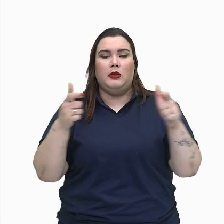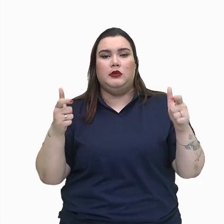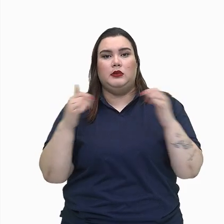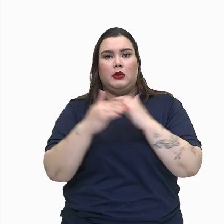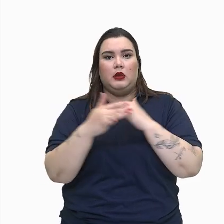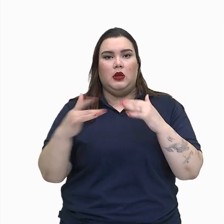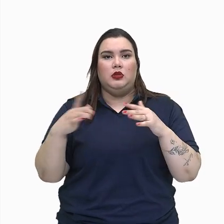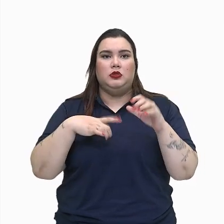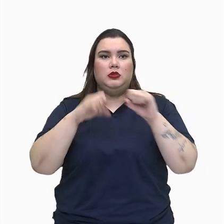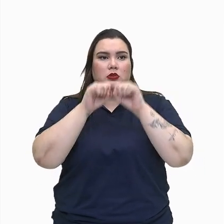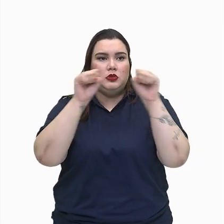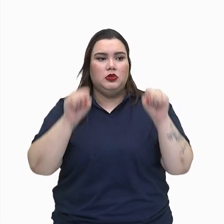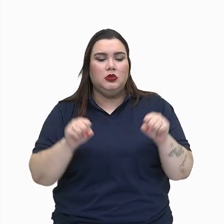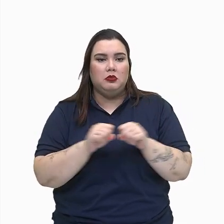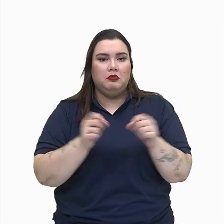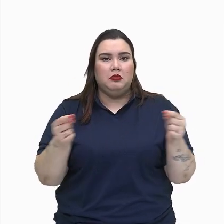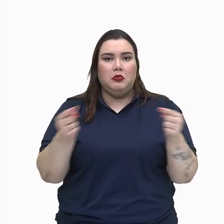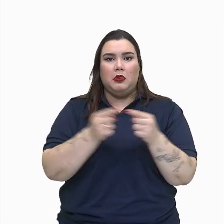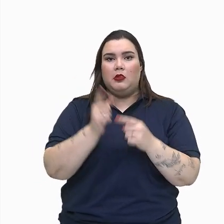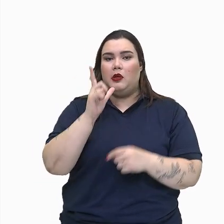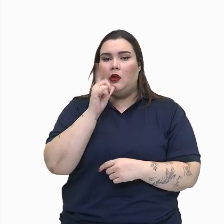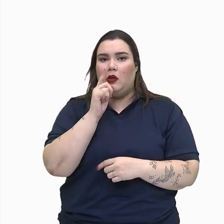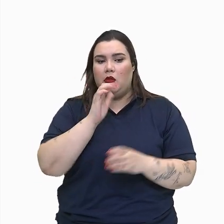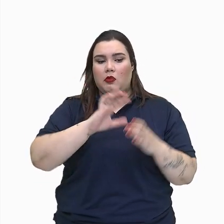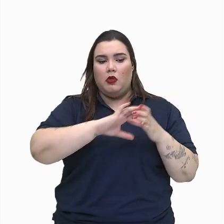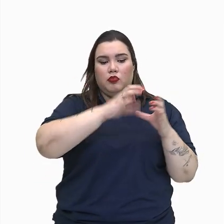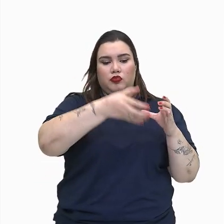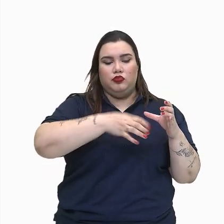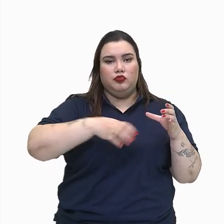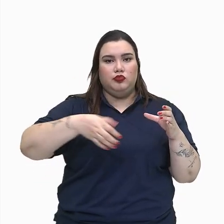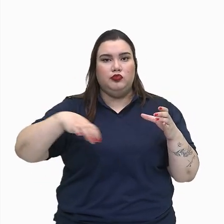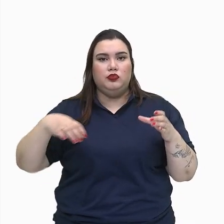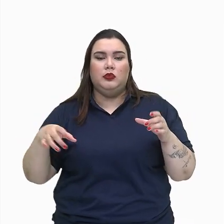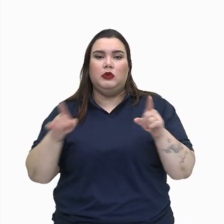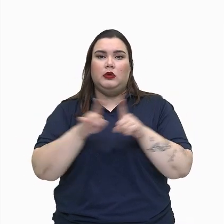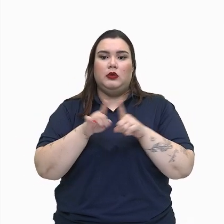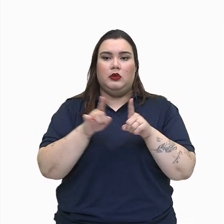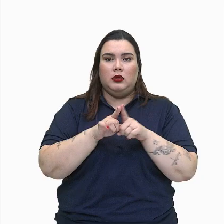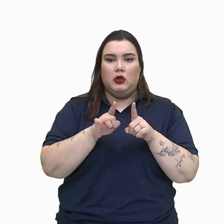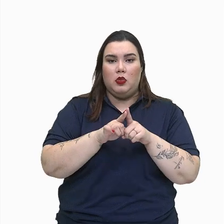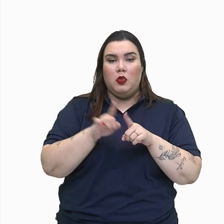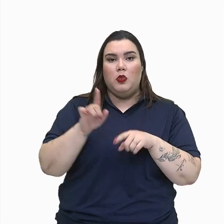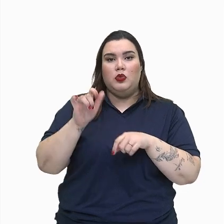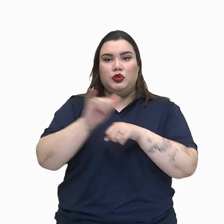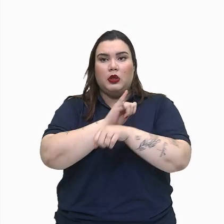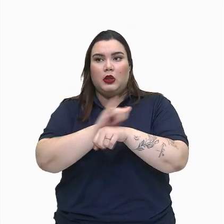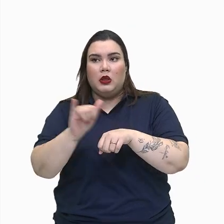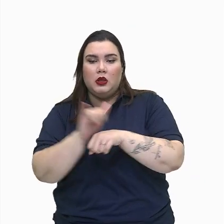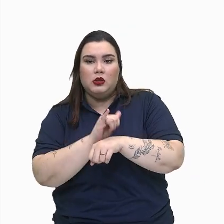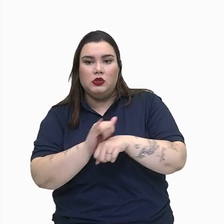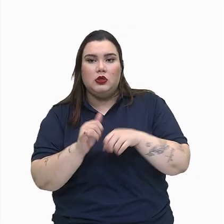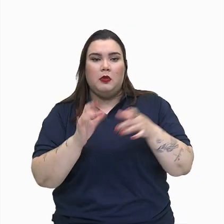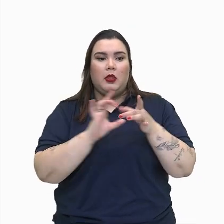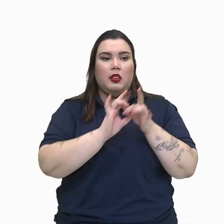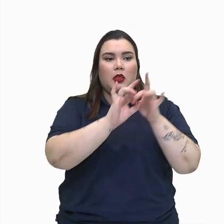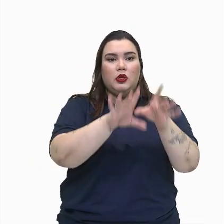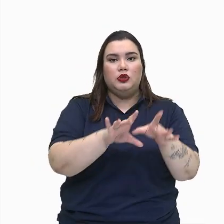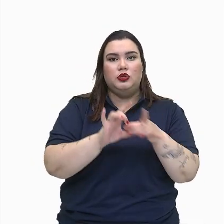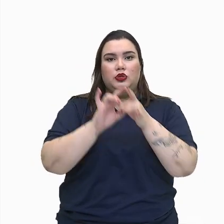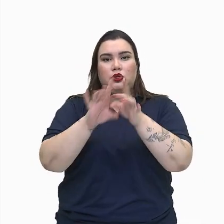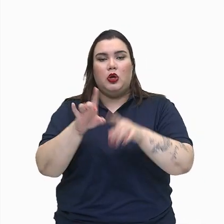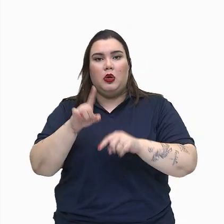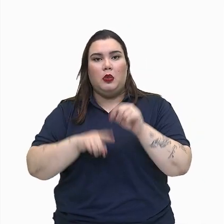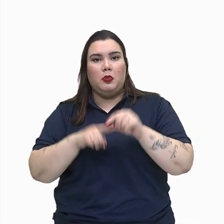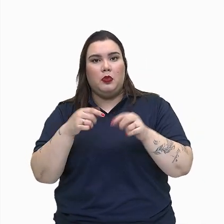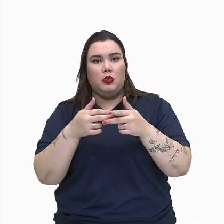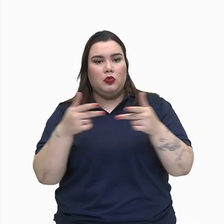sistema de abastecimento de água, de saneamento básico, de logística para se entregar coisas em partes